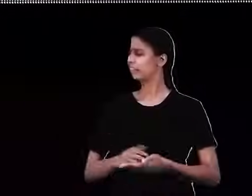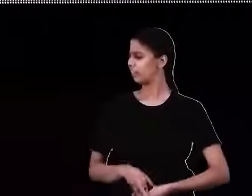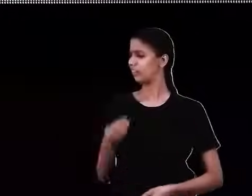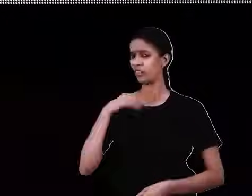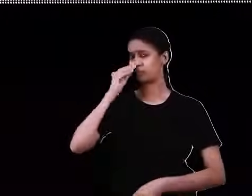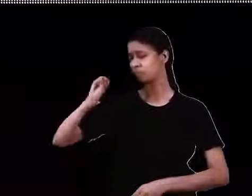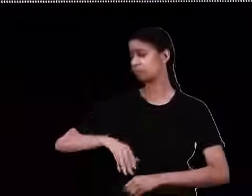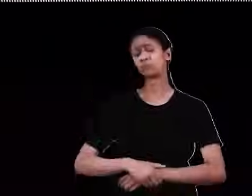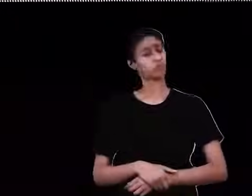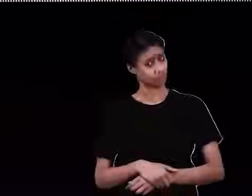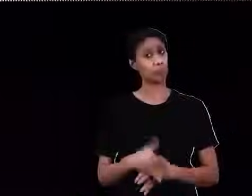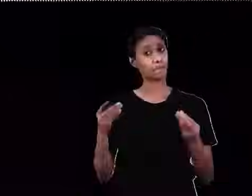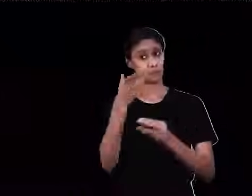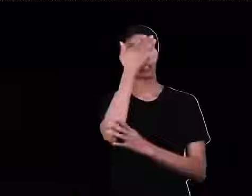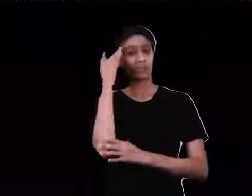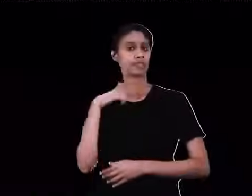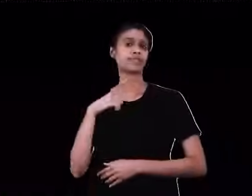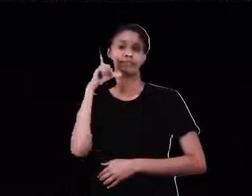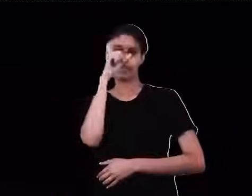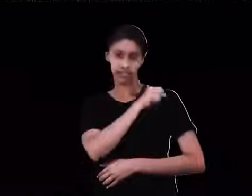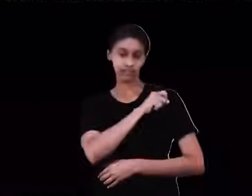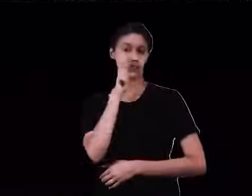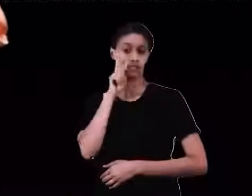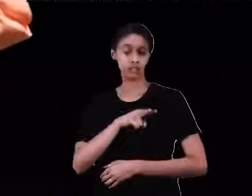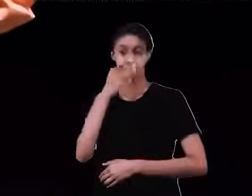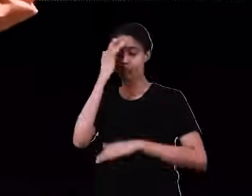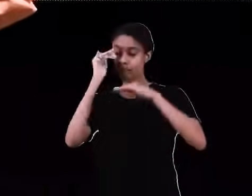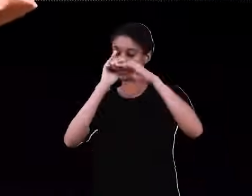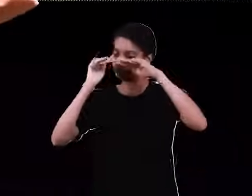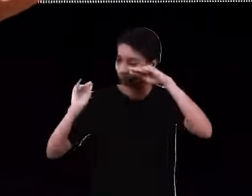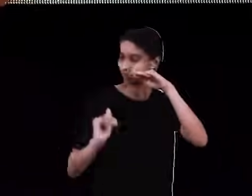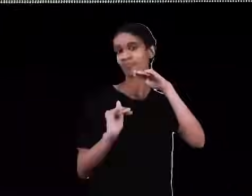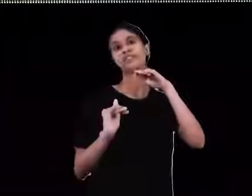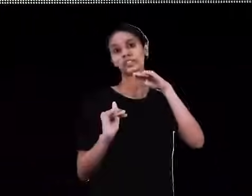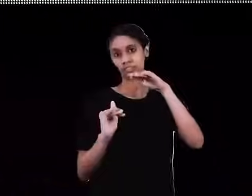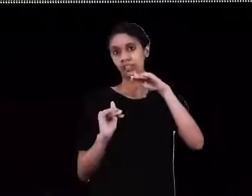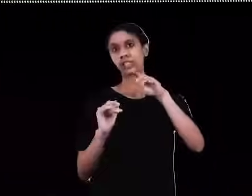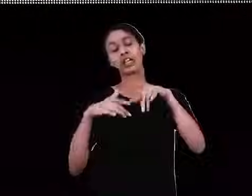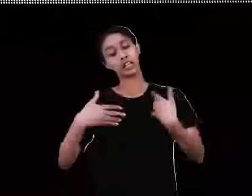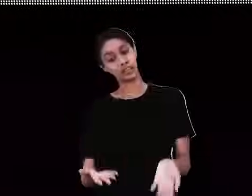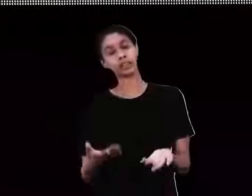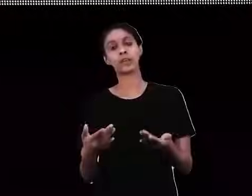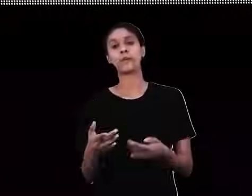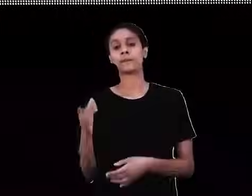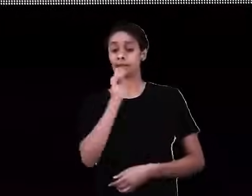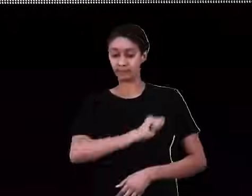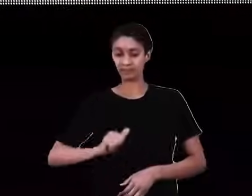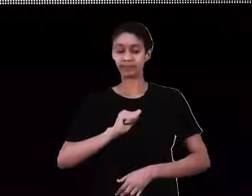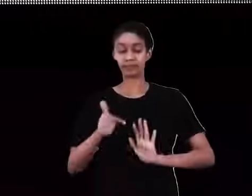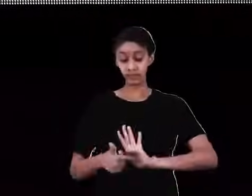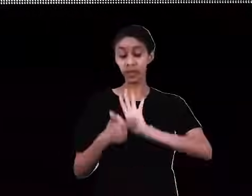Como tem muita gente que tem dificuldade de ouvir uma pessoa inferior a si mesmo. Abigail já começa dando um tapa na cara da